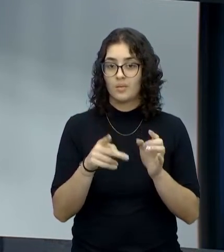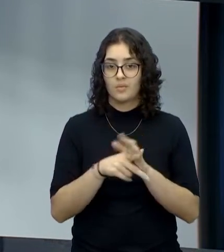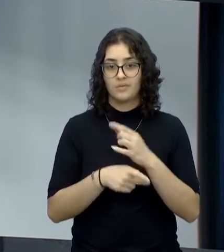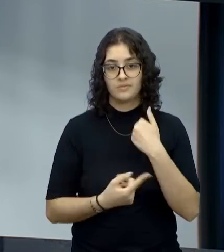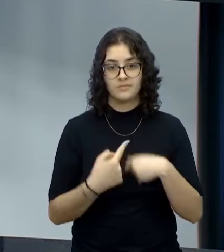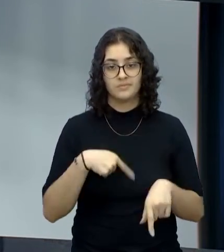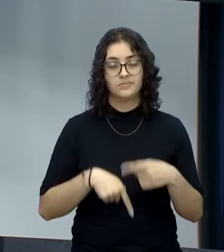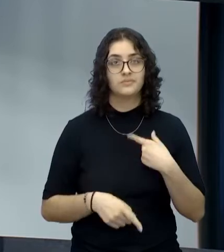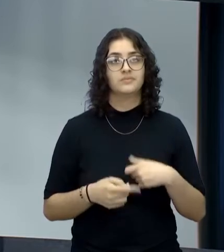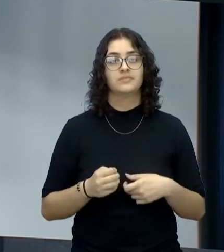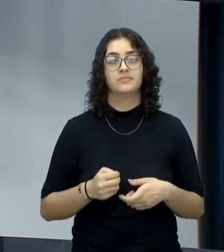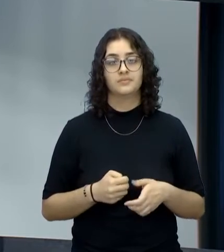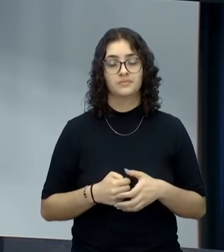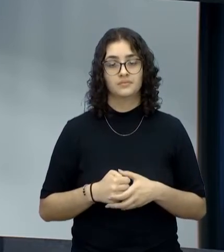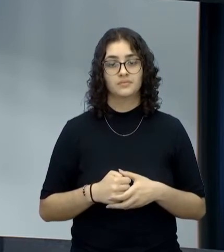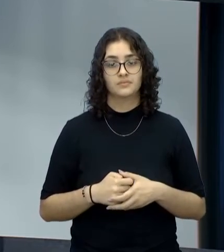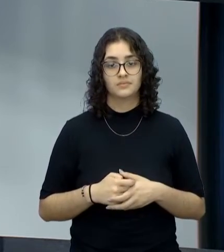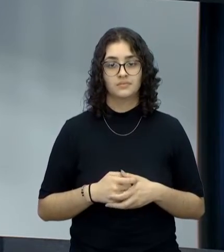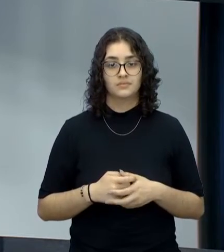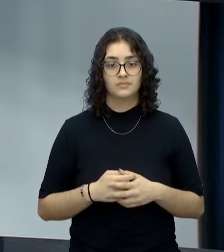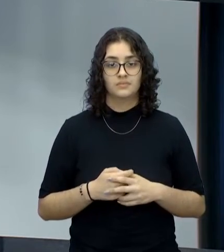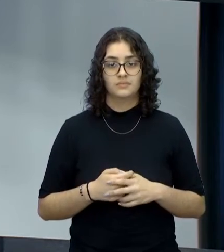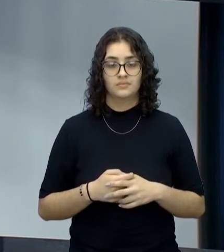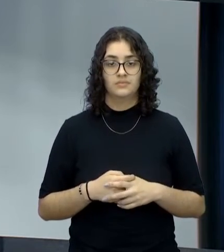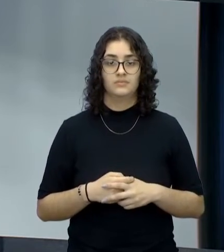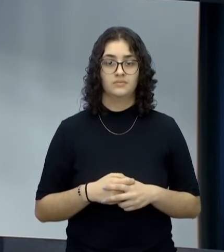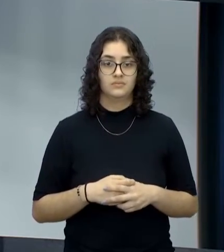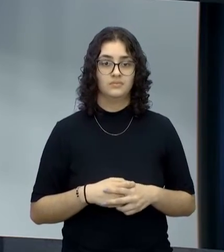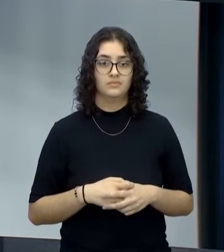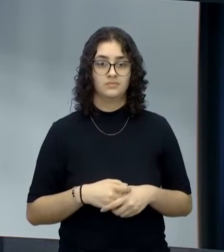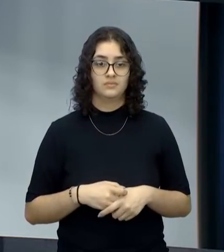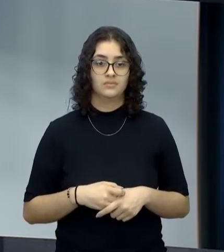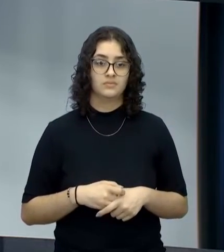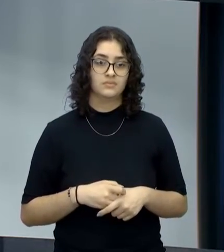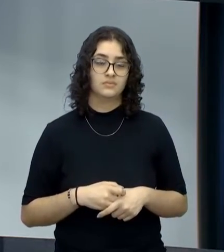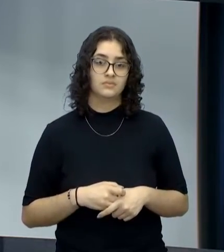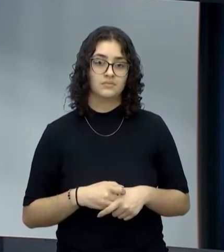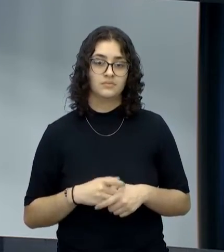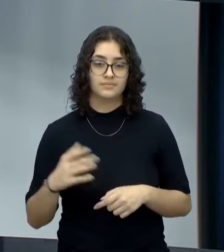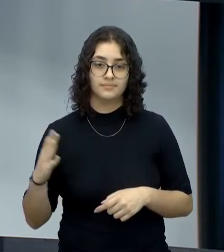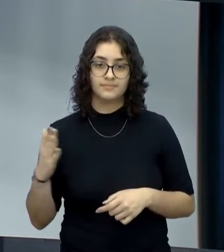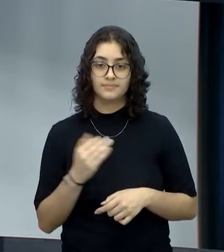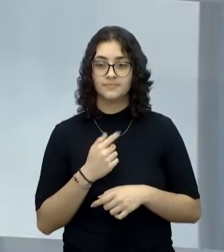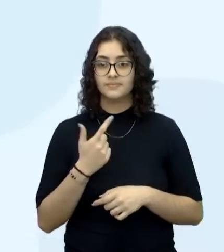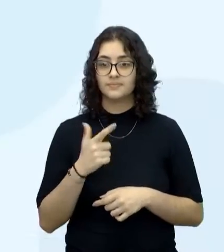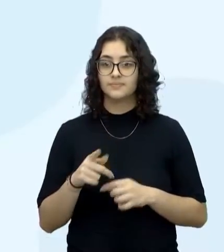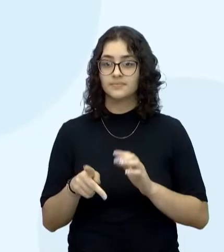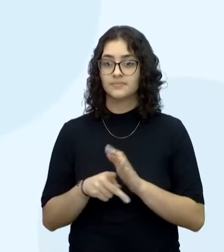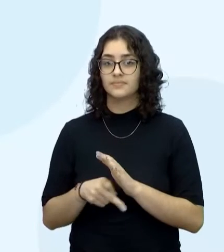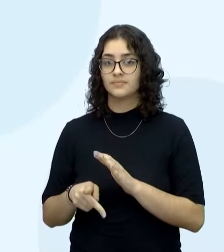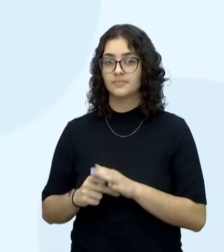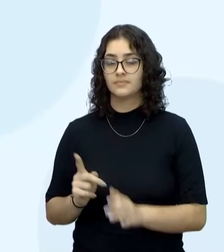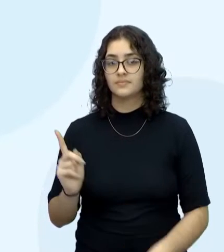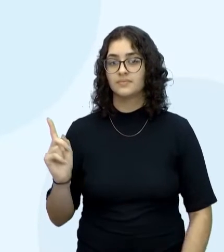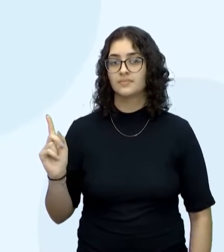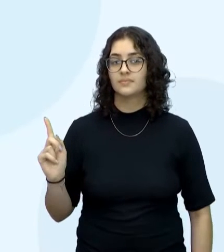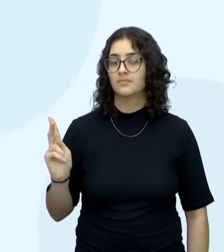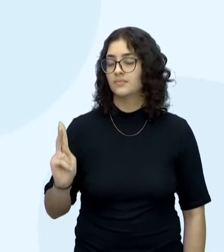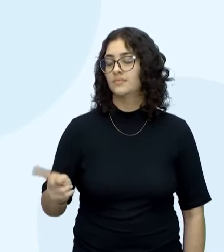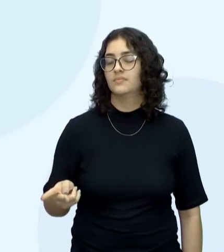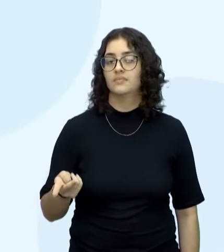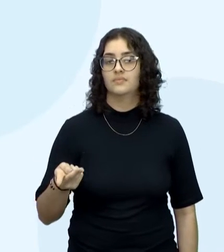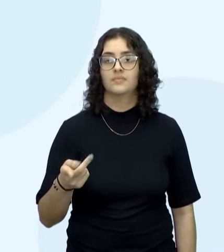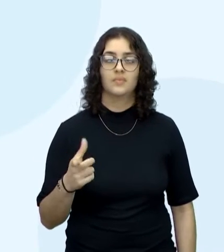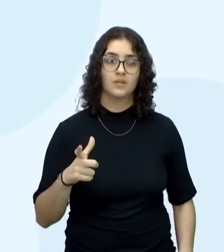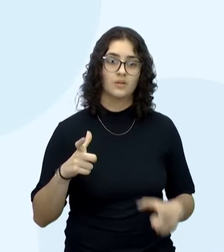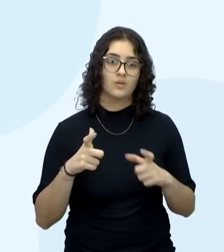peixes, organismos marinhos. Né? Veremos aqui, o fármaco é excretado e persiste no